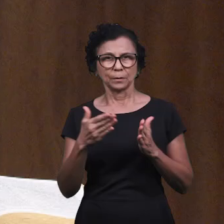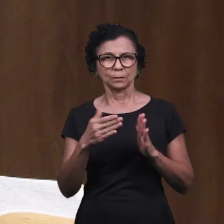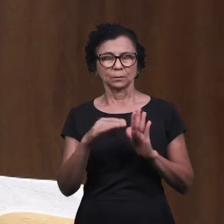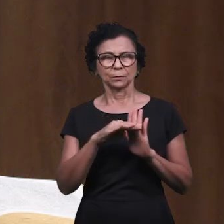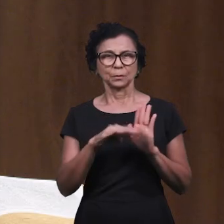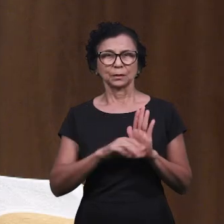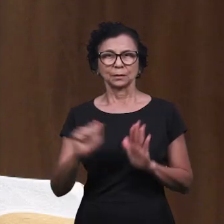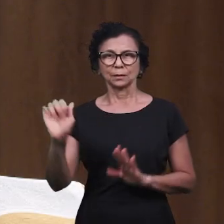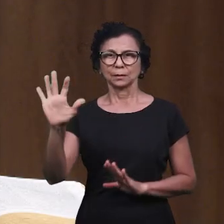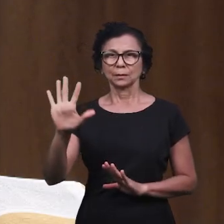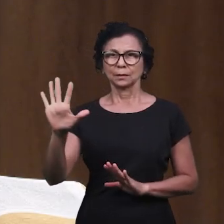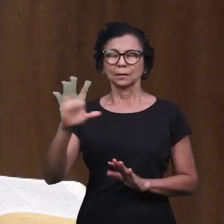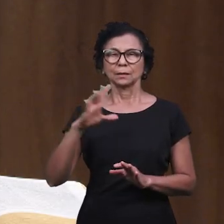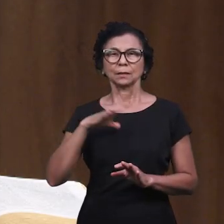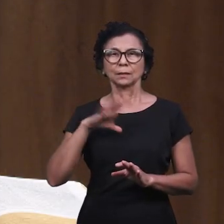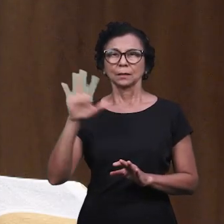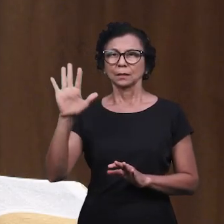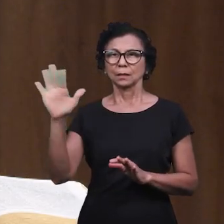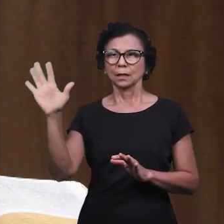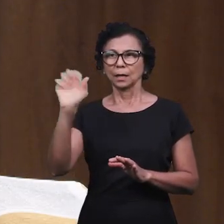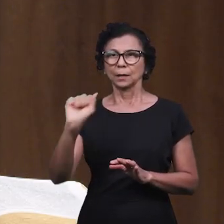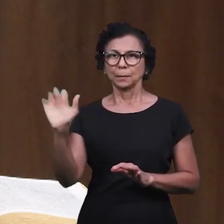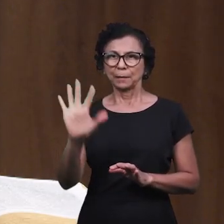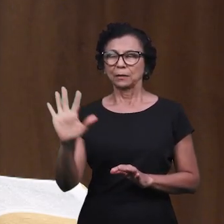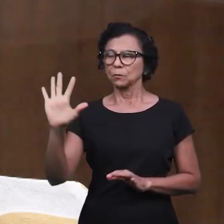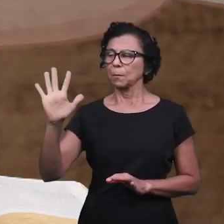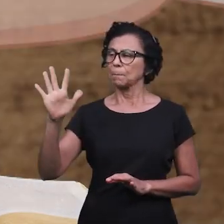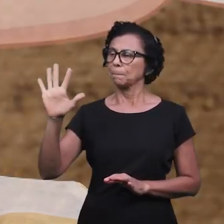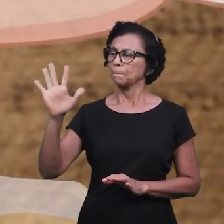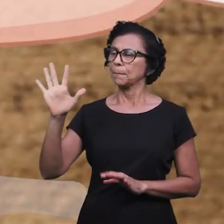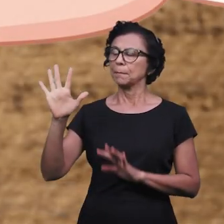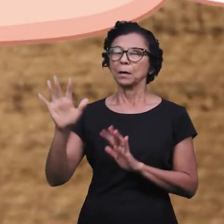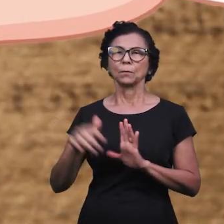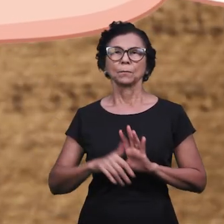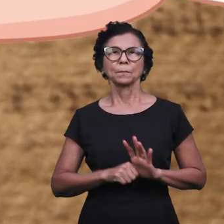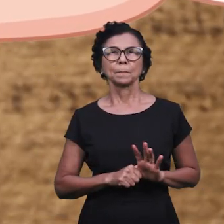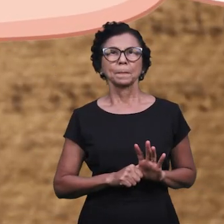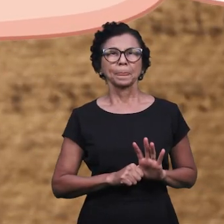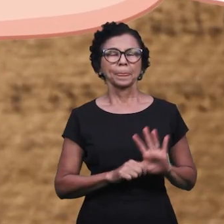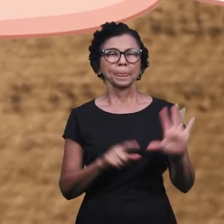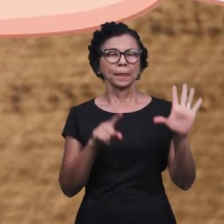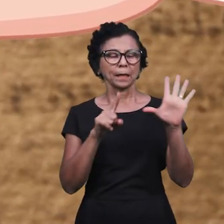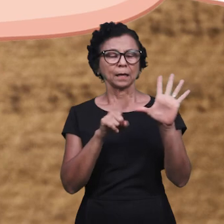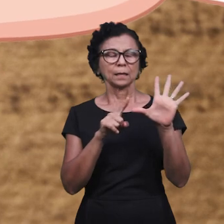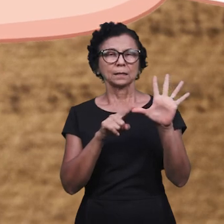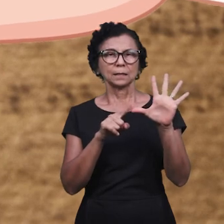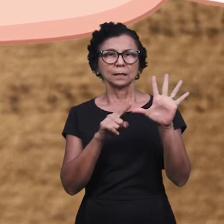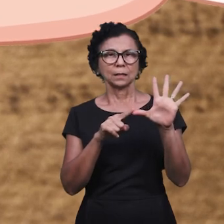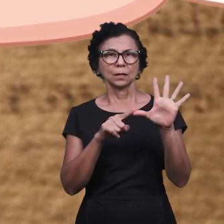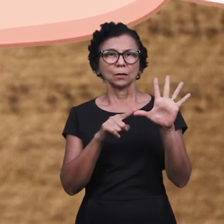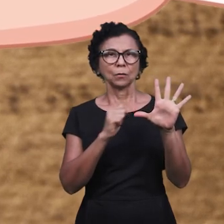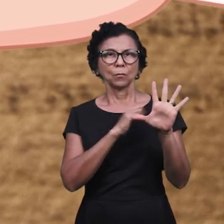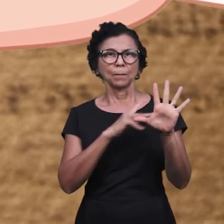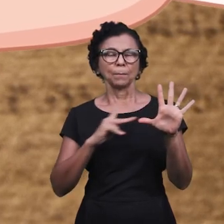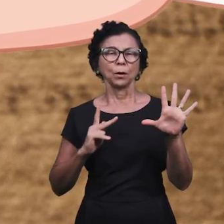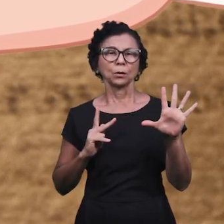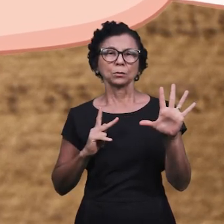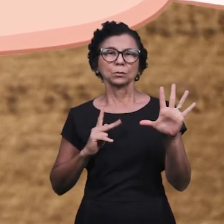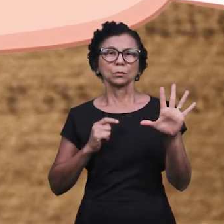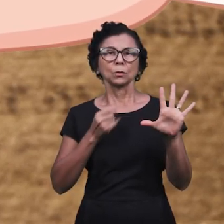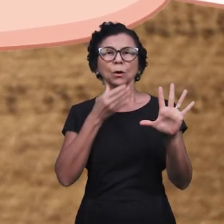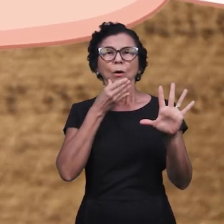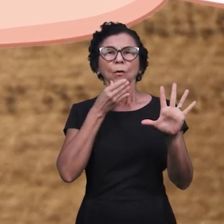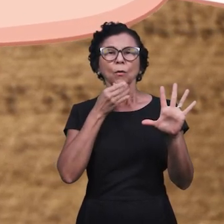ela classifica, né? Por exemplo, o apóstolo, ele está ligado aqui a esse dedo, que é o polegar, né? O profeta é aquele